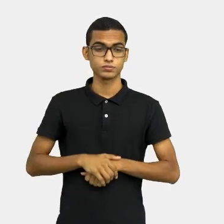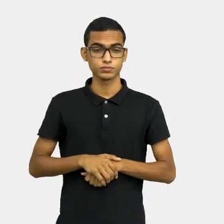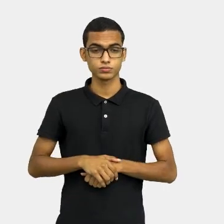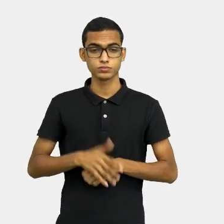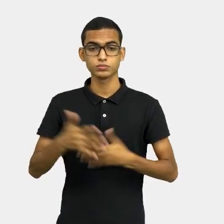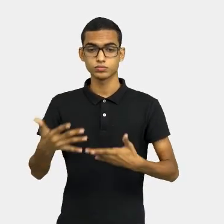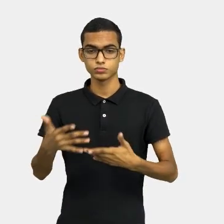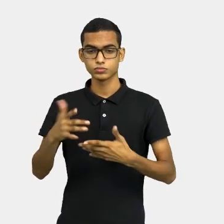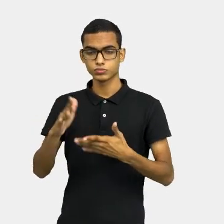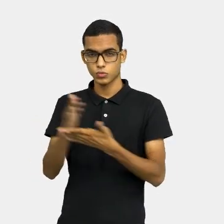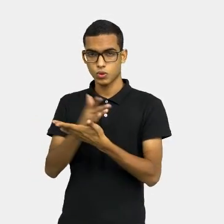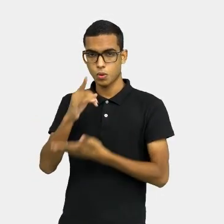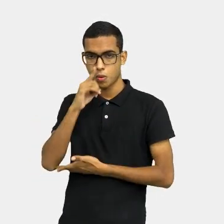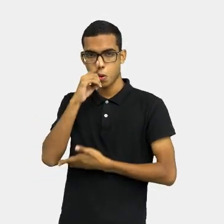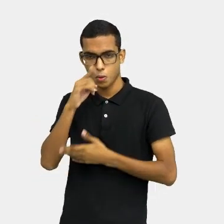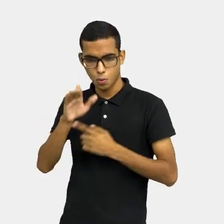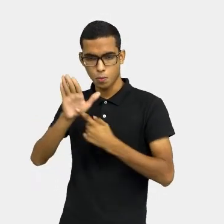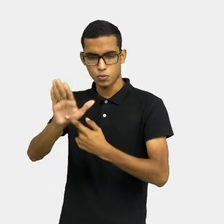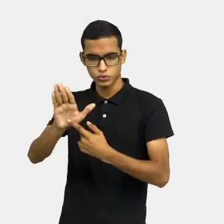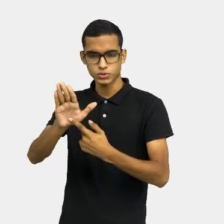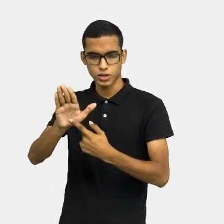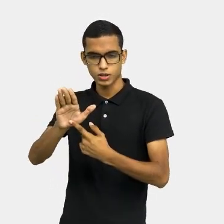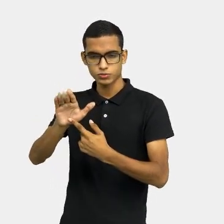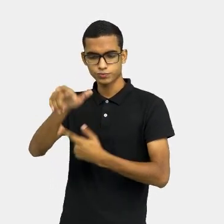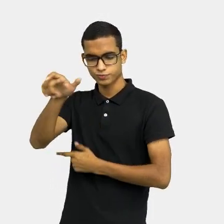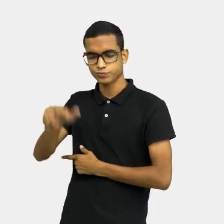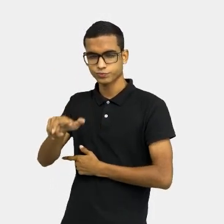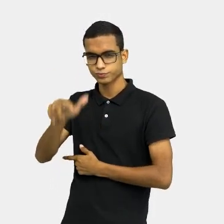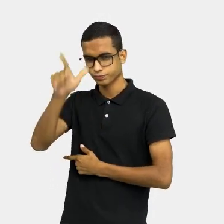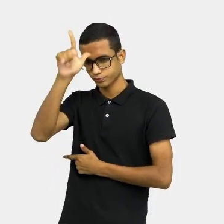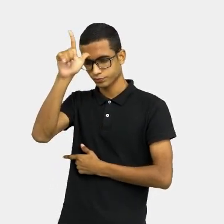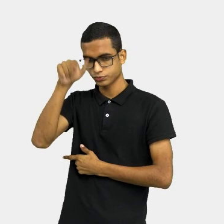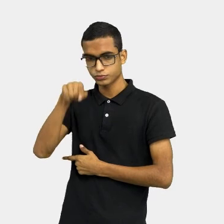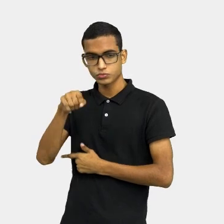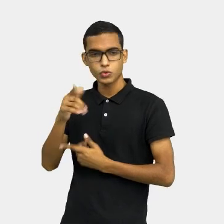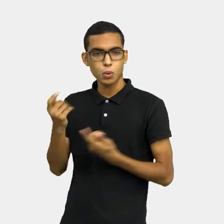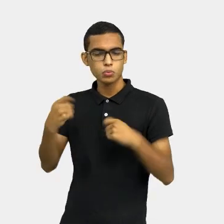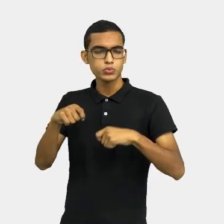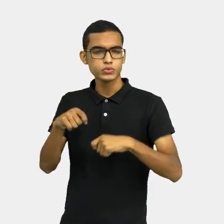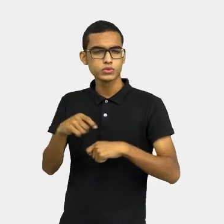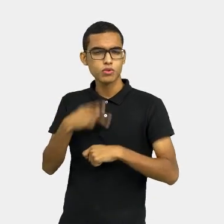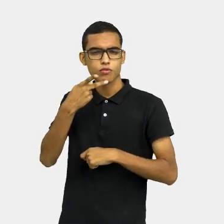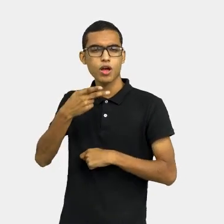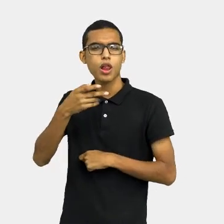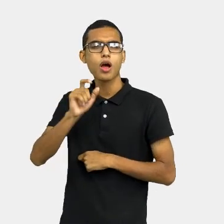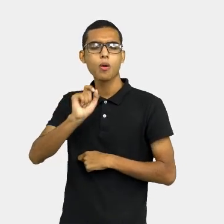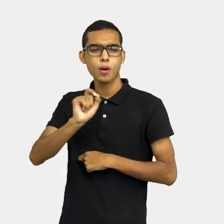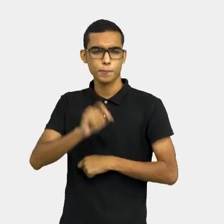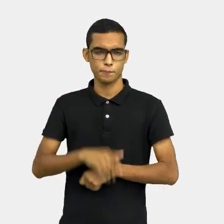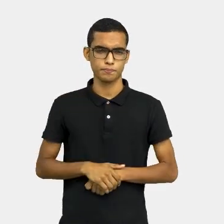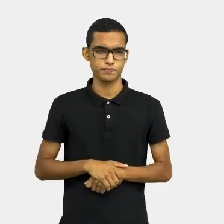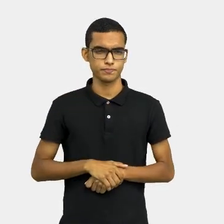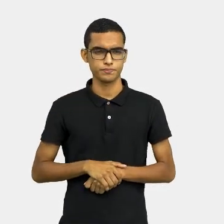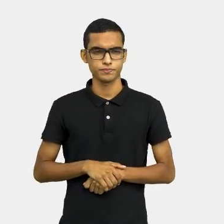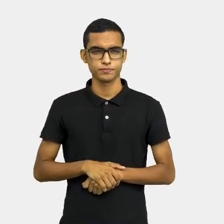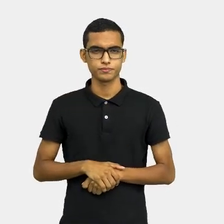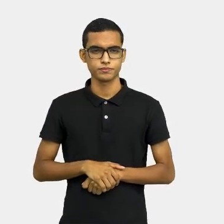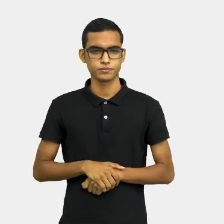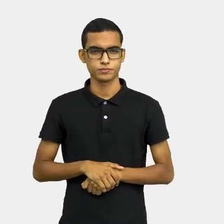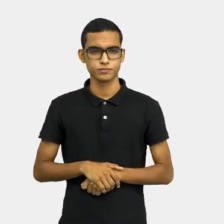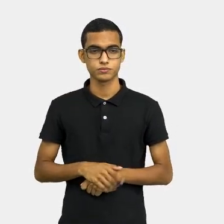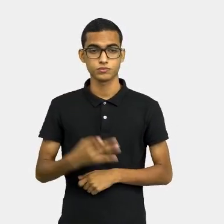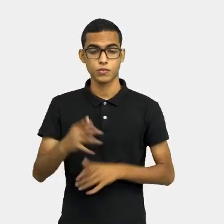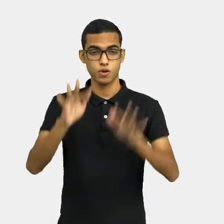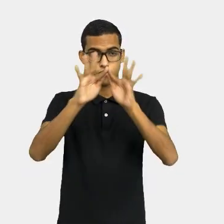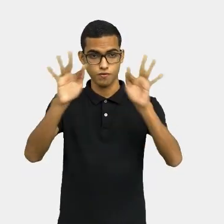Dentre os riscos apontados por Ulrich Beck, podemos assinalar. Então, nós temos aí 4 itens, leiam